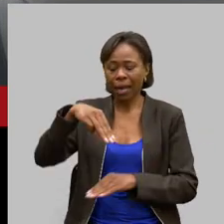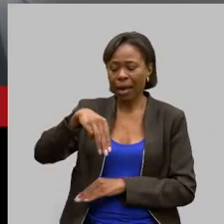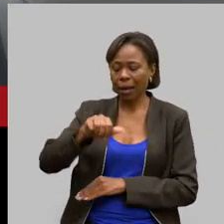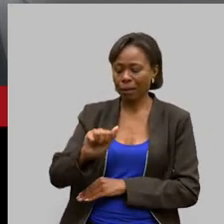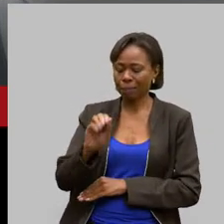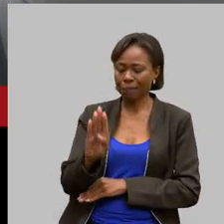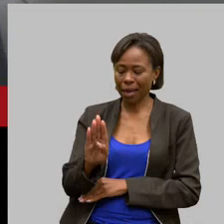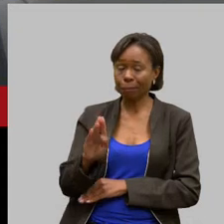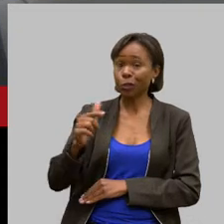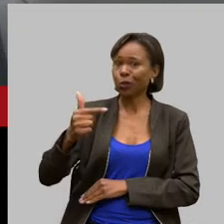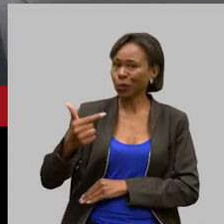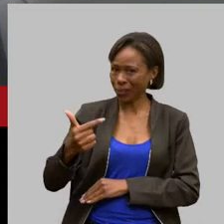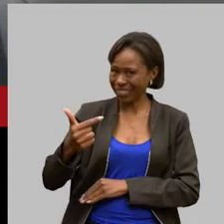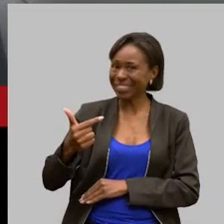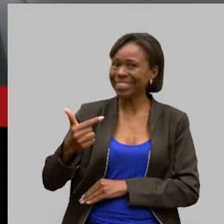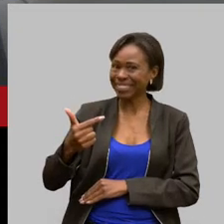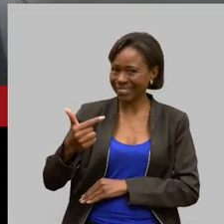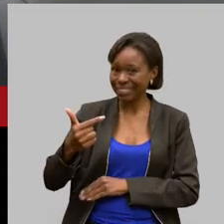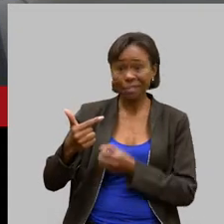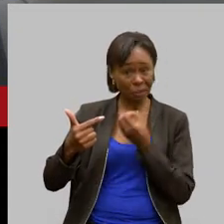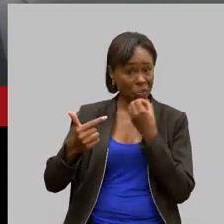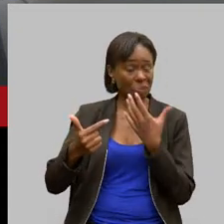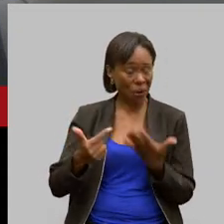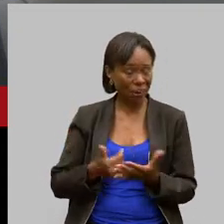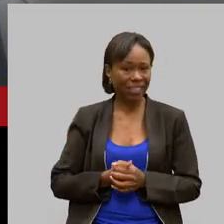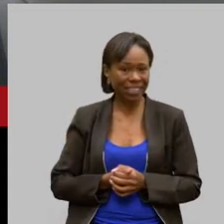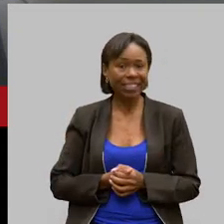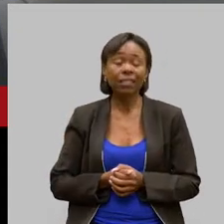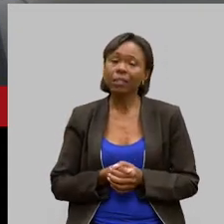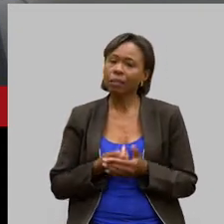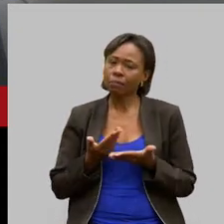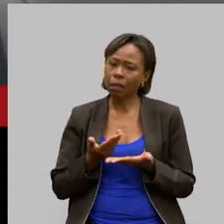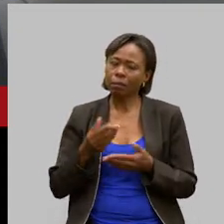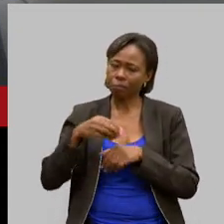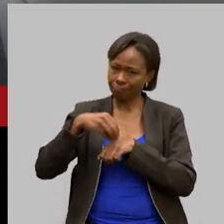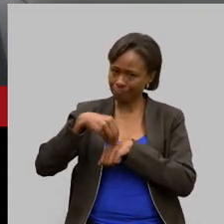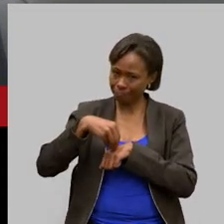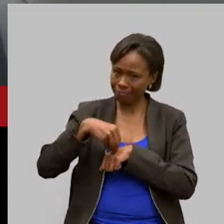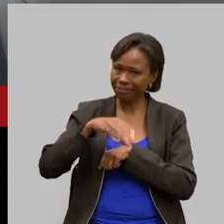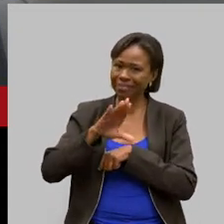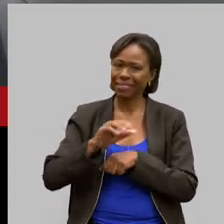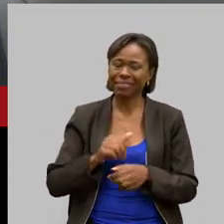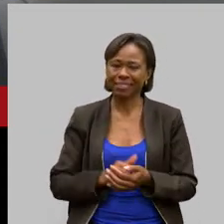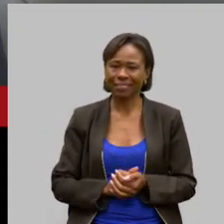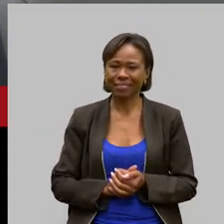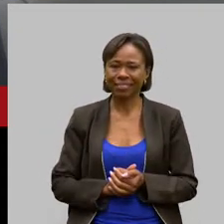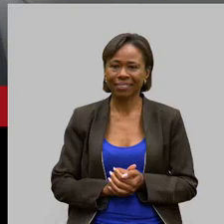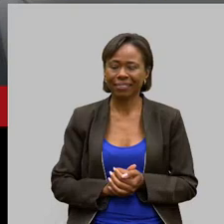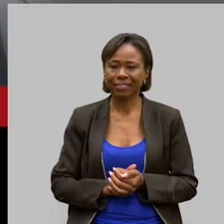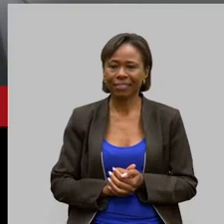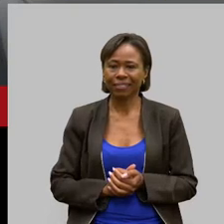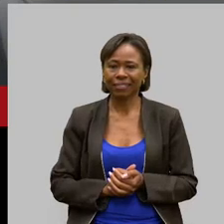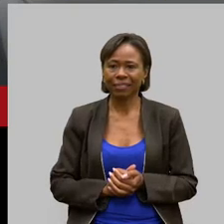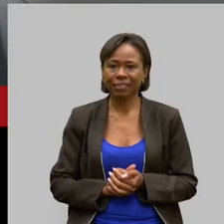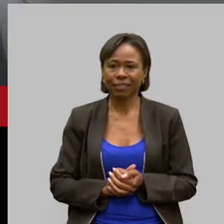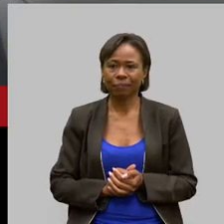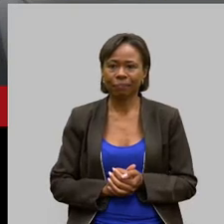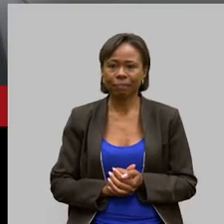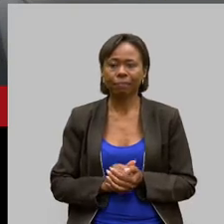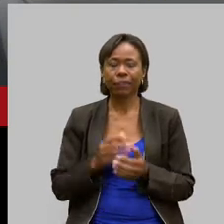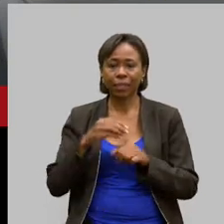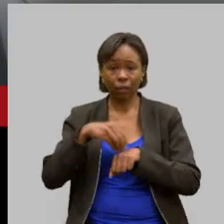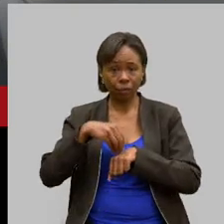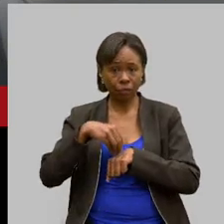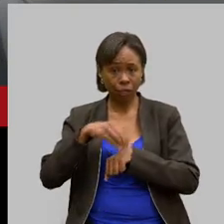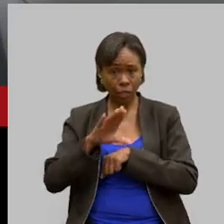nossa mab Olha que coisa boa Então o que eu quero deixar para vocês obrigada Dr Osvaldo que eu quero deixar para vocês